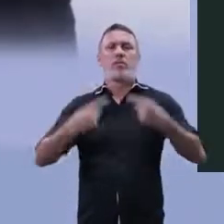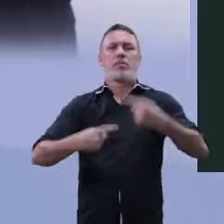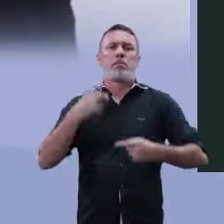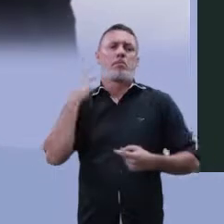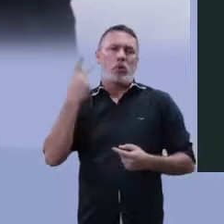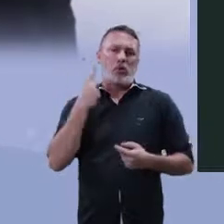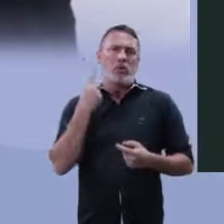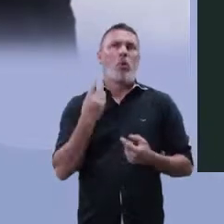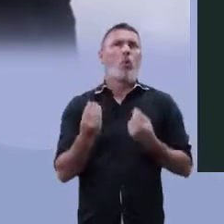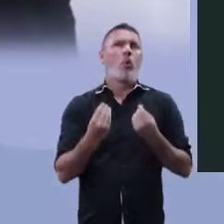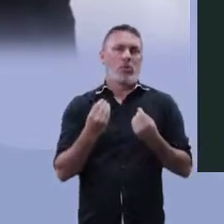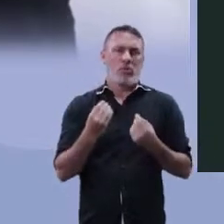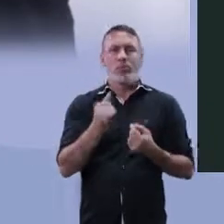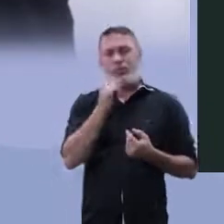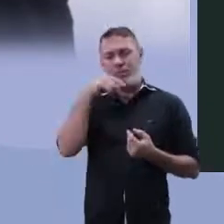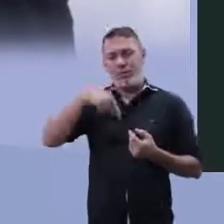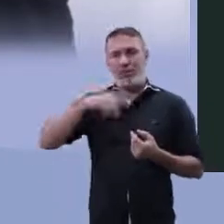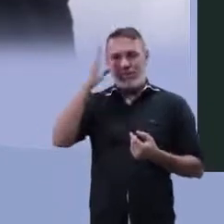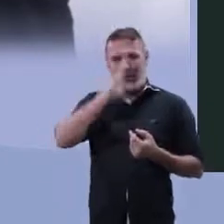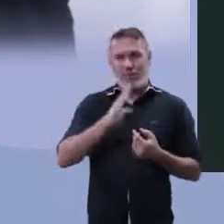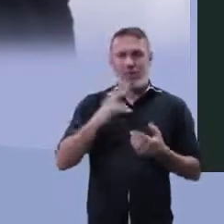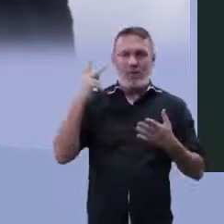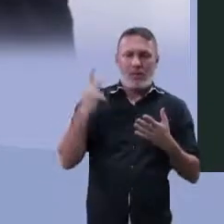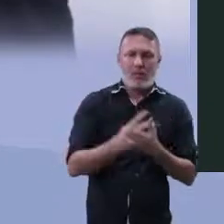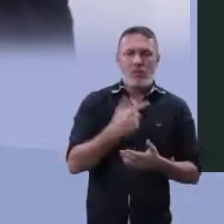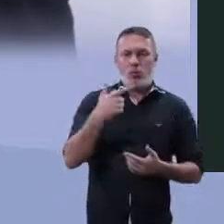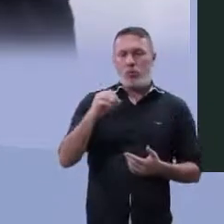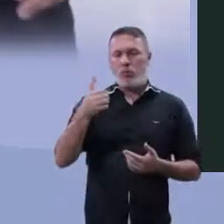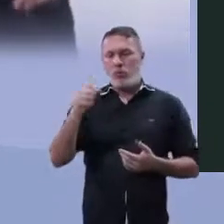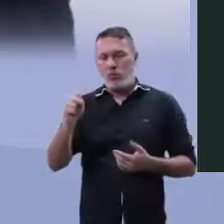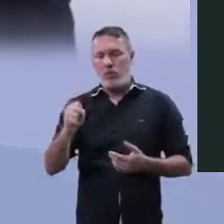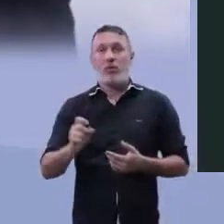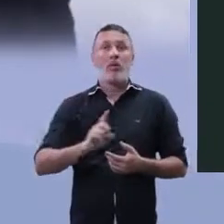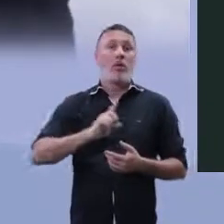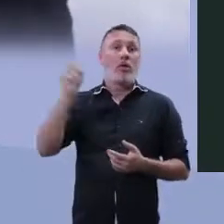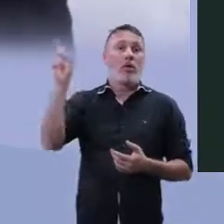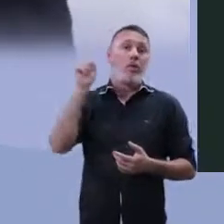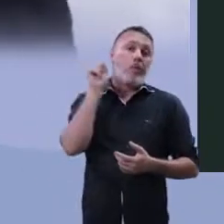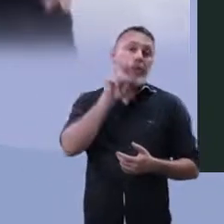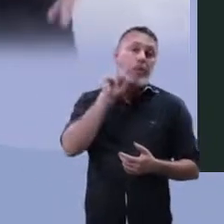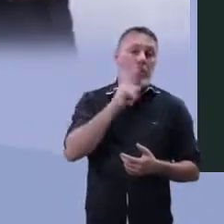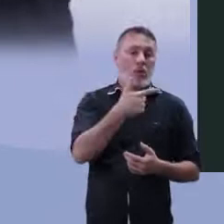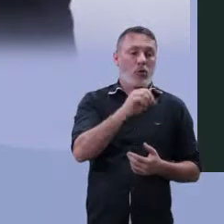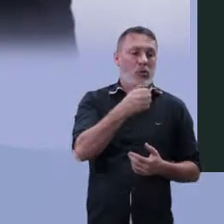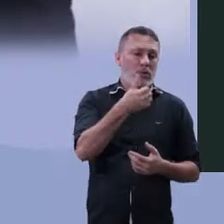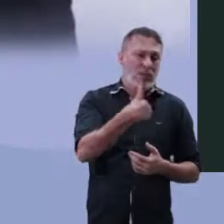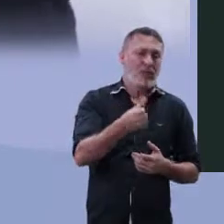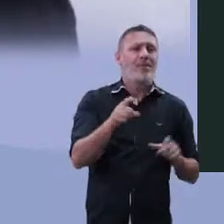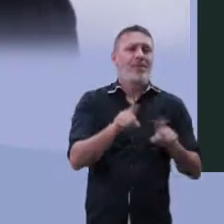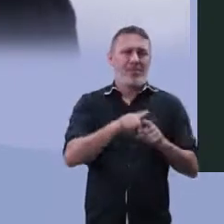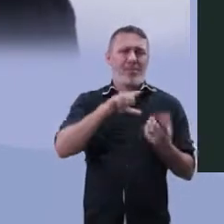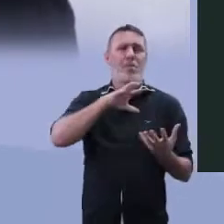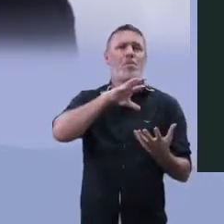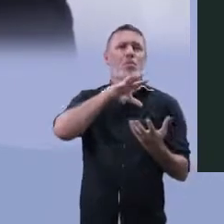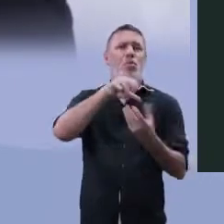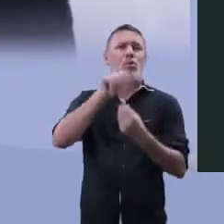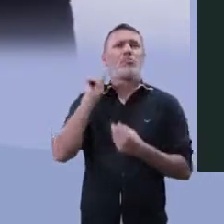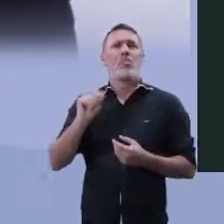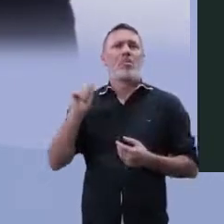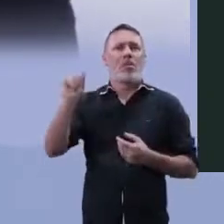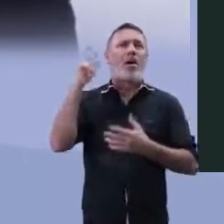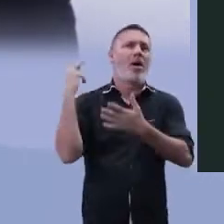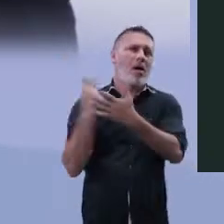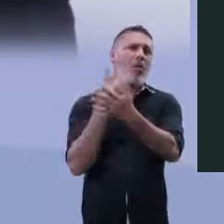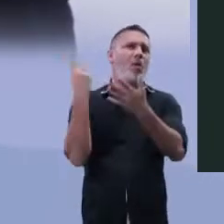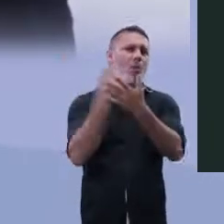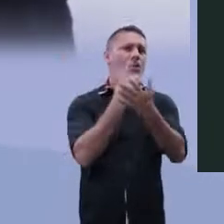politicamente, tá? Então, o que aconteceu, por exemplo, no Brasil em 2018, nos Estados Unidos em 2016, em outras partes do